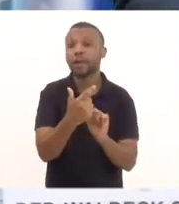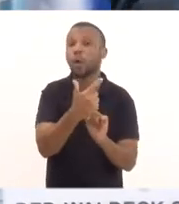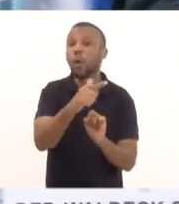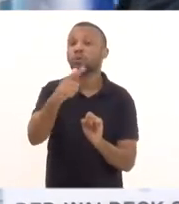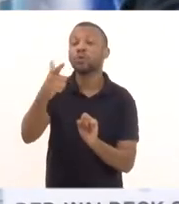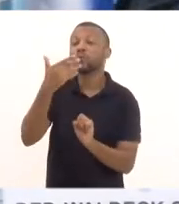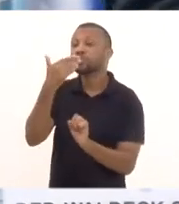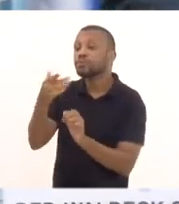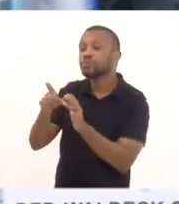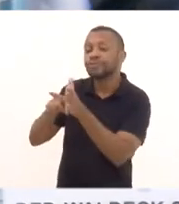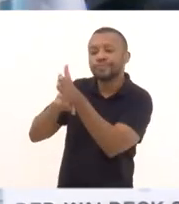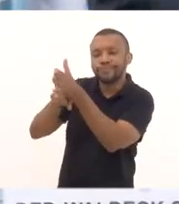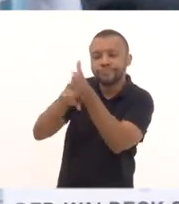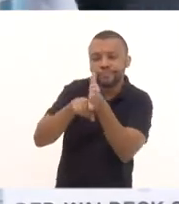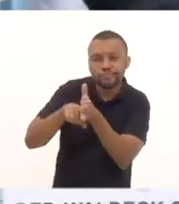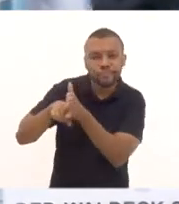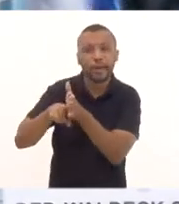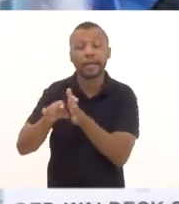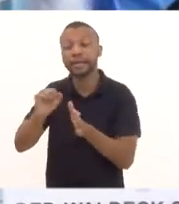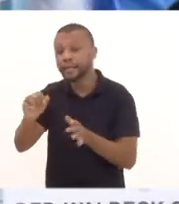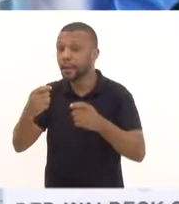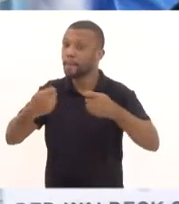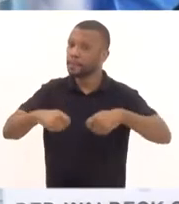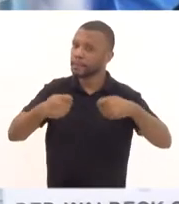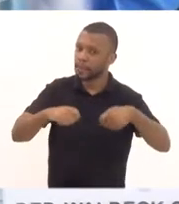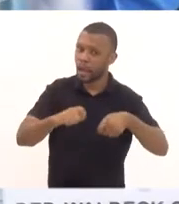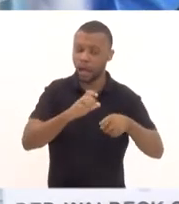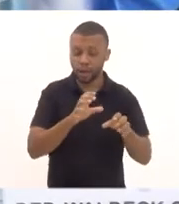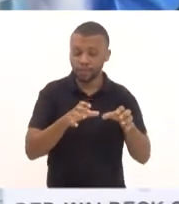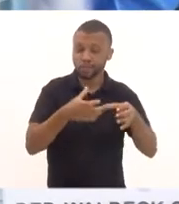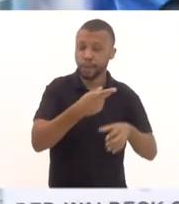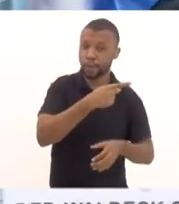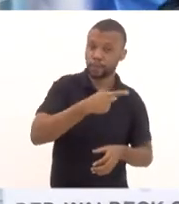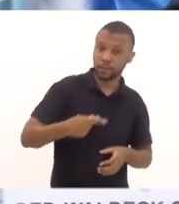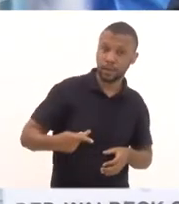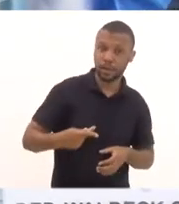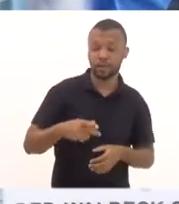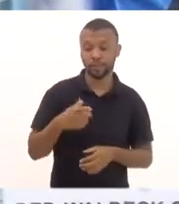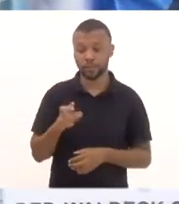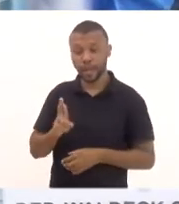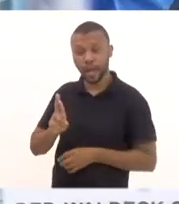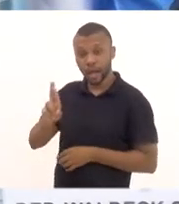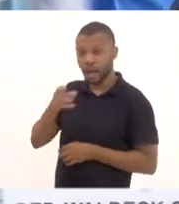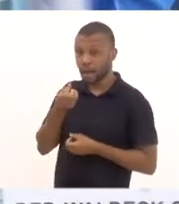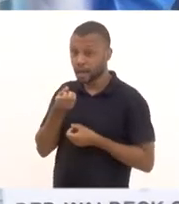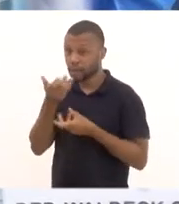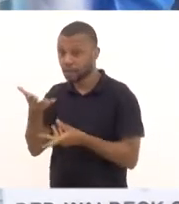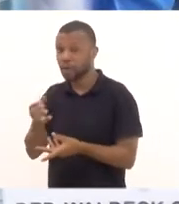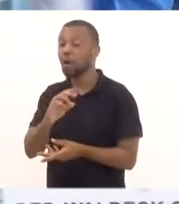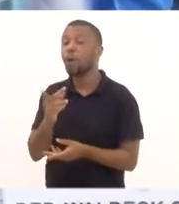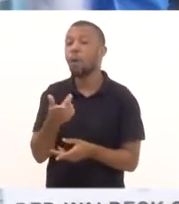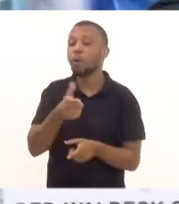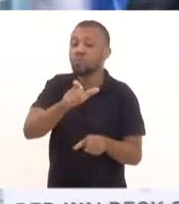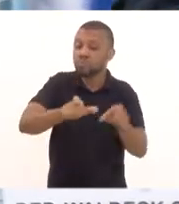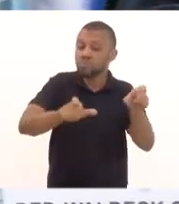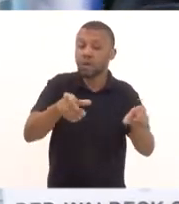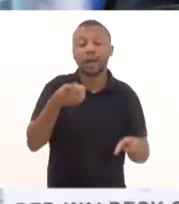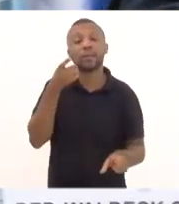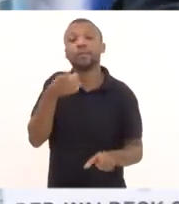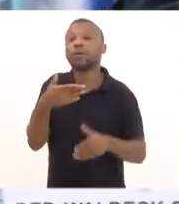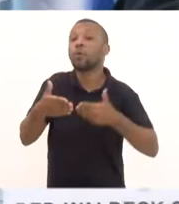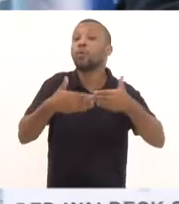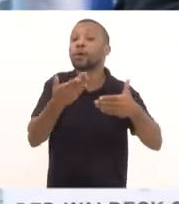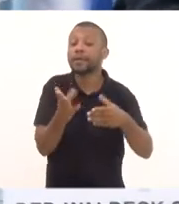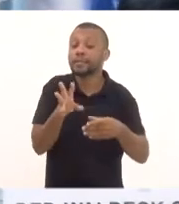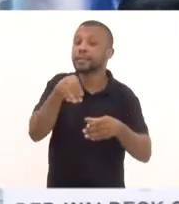que julgar necessárias pela presidência relatoria ou qualquer membro dessa comissão parlamentar de inquérito do